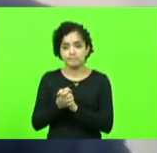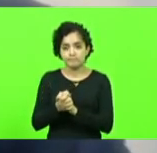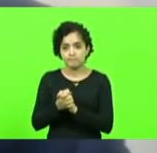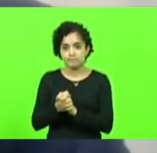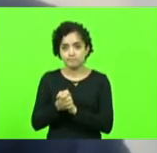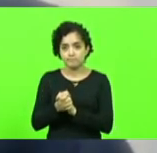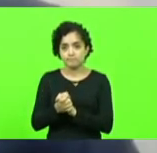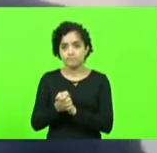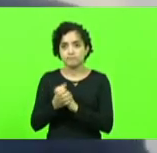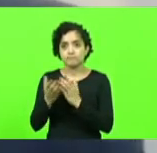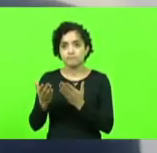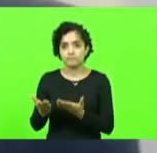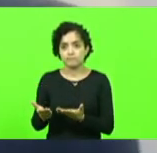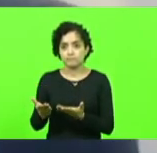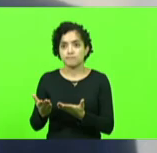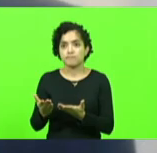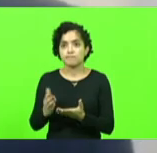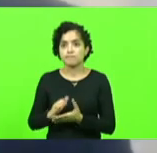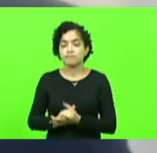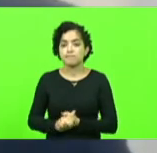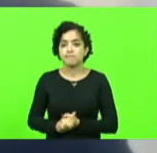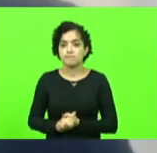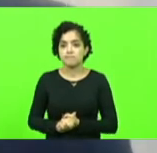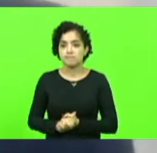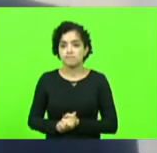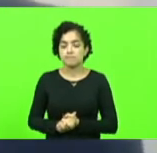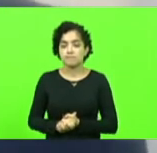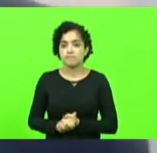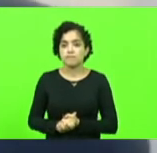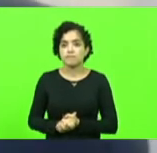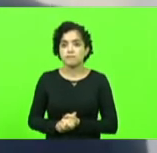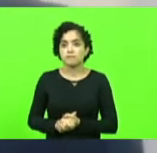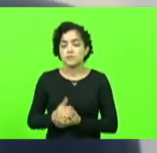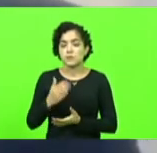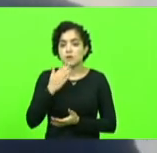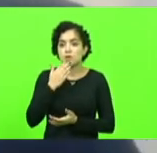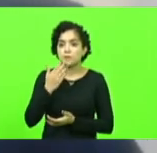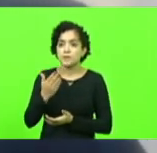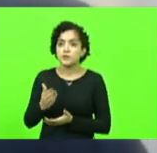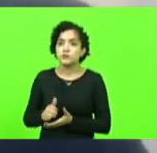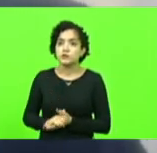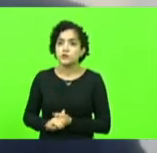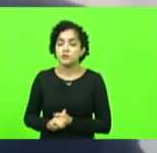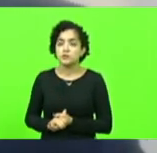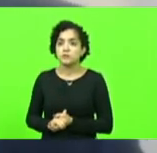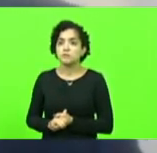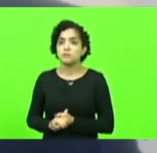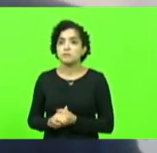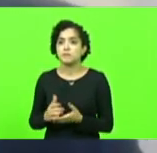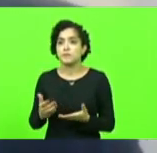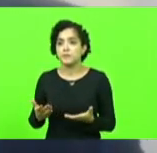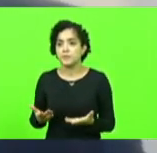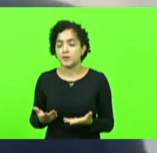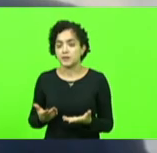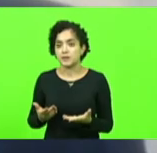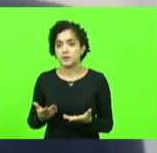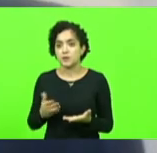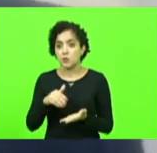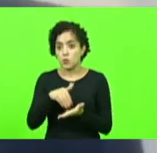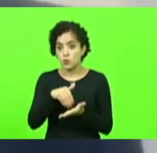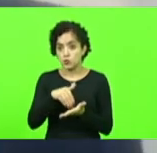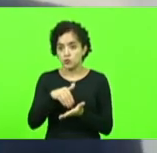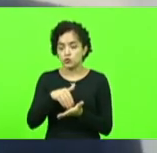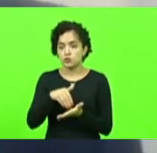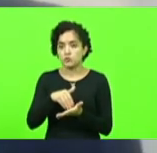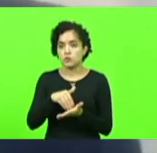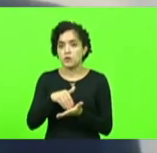mais profundo respeito. Eu pedi, não por acaso, pedi para fazer por último a fala,